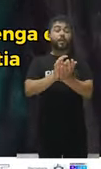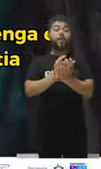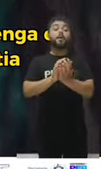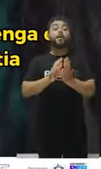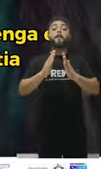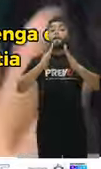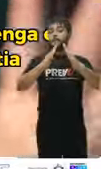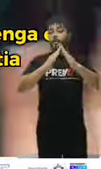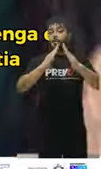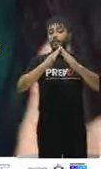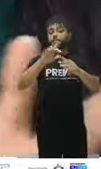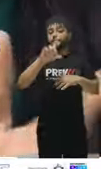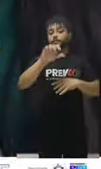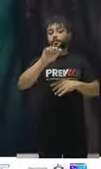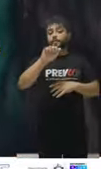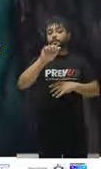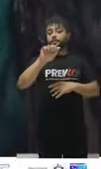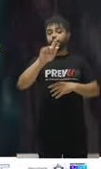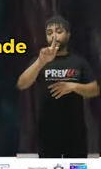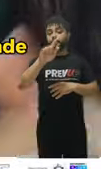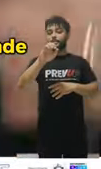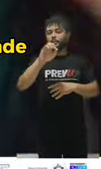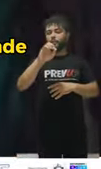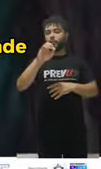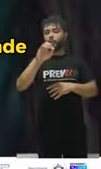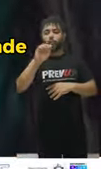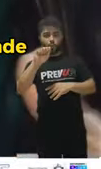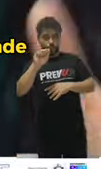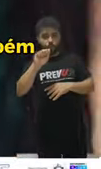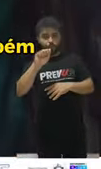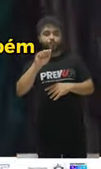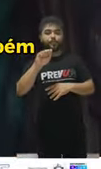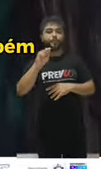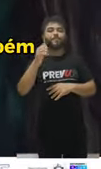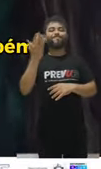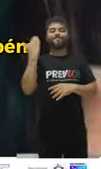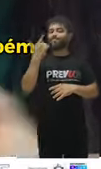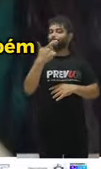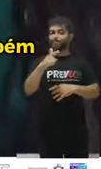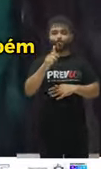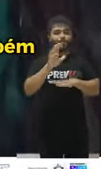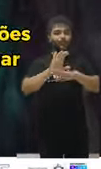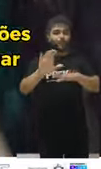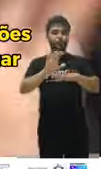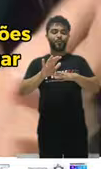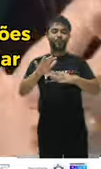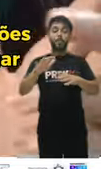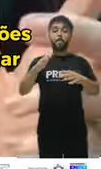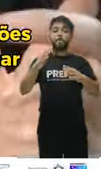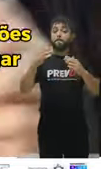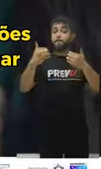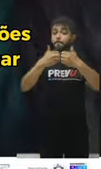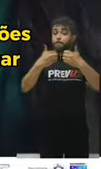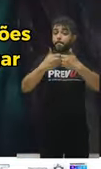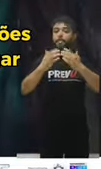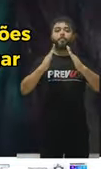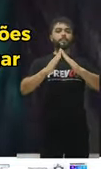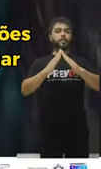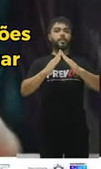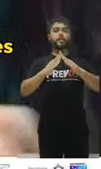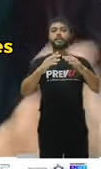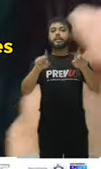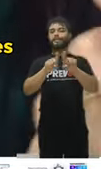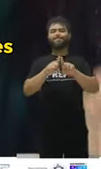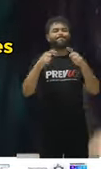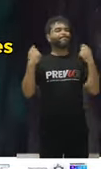e na época não existia cursos gratuitos, nem na minha cidade, nem na região. Também eu não tinha condições financeiras de